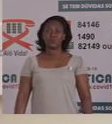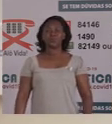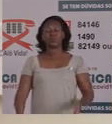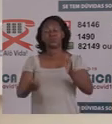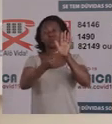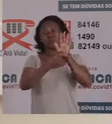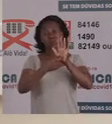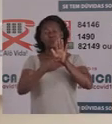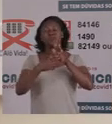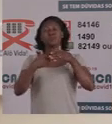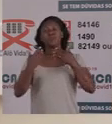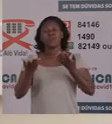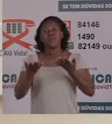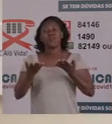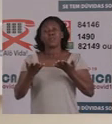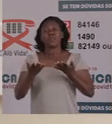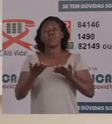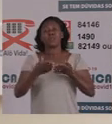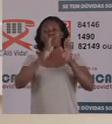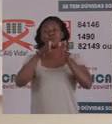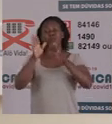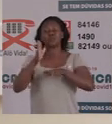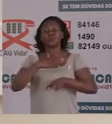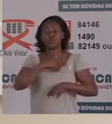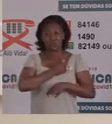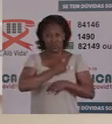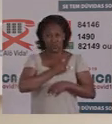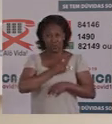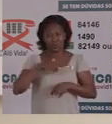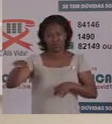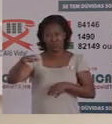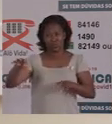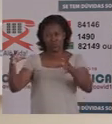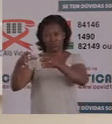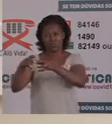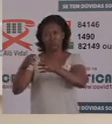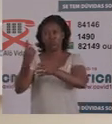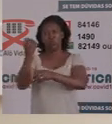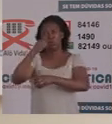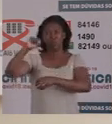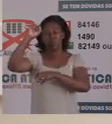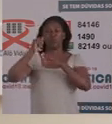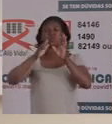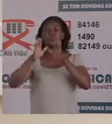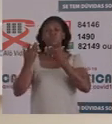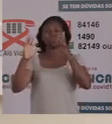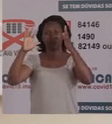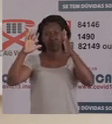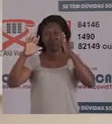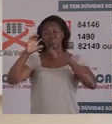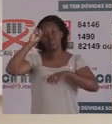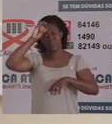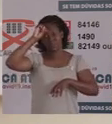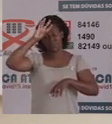Aqui, este gráfico mostra o número de óbitos por milhão de habitantes, e a África do Sul é o país da região que